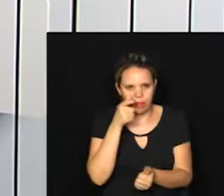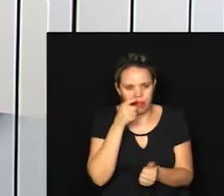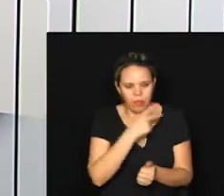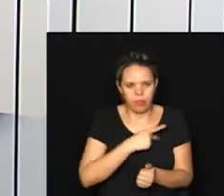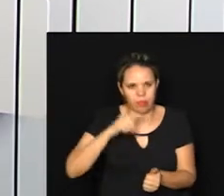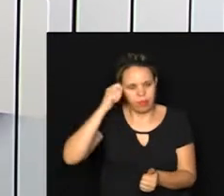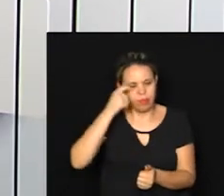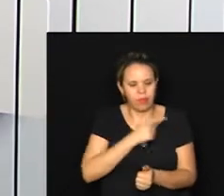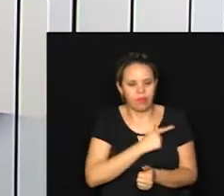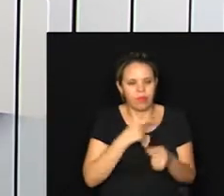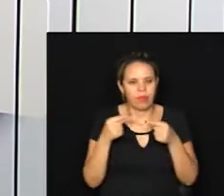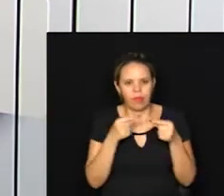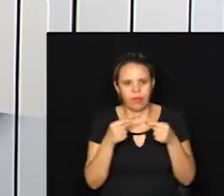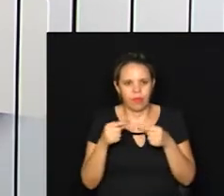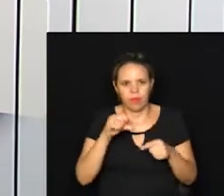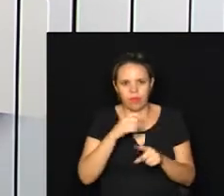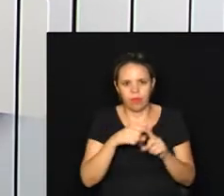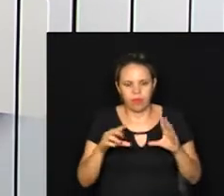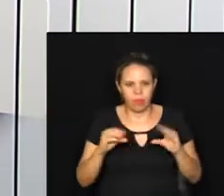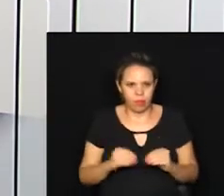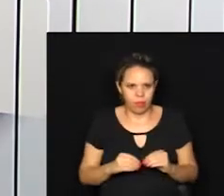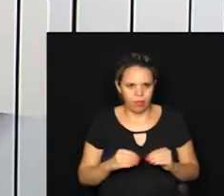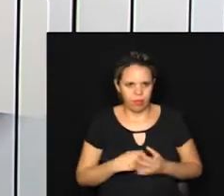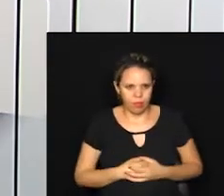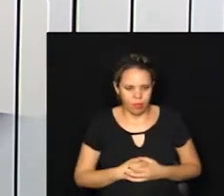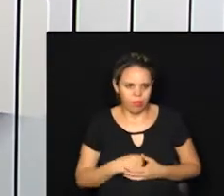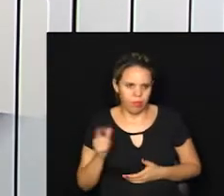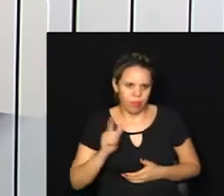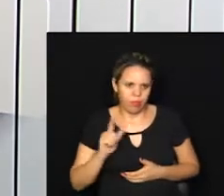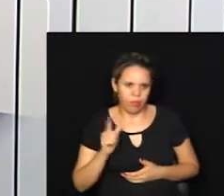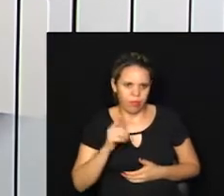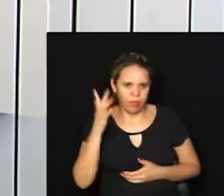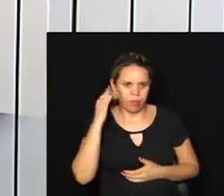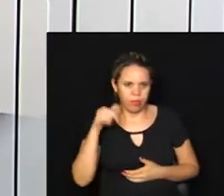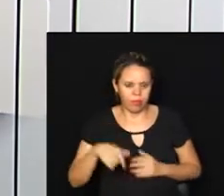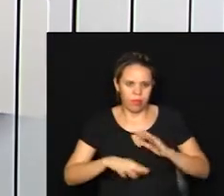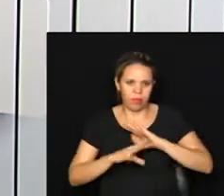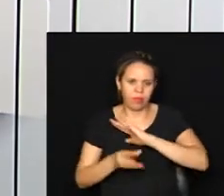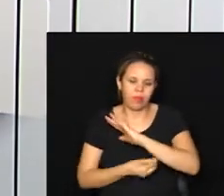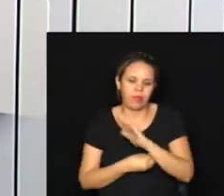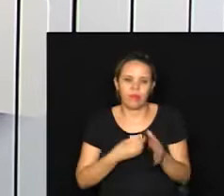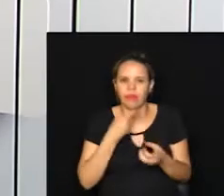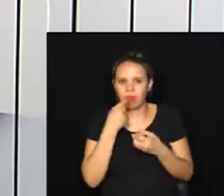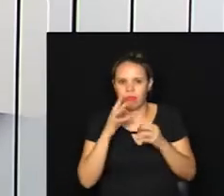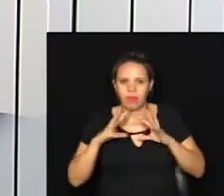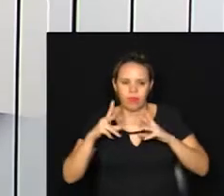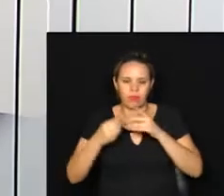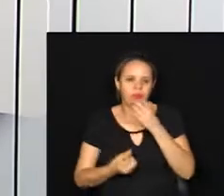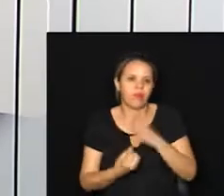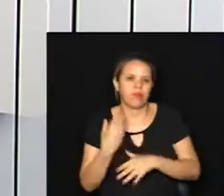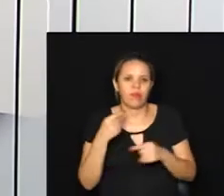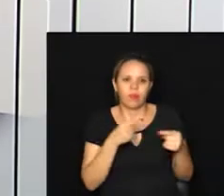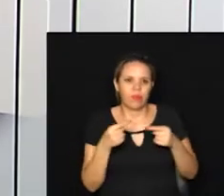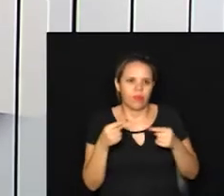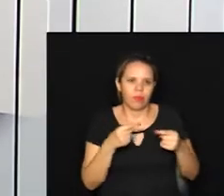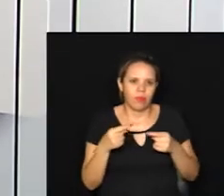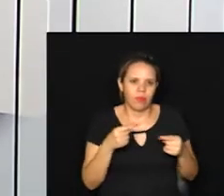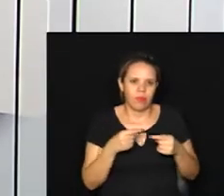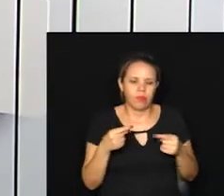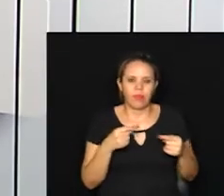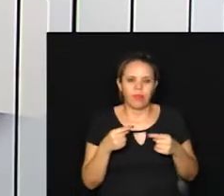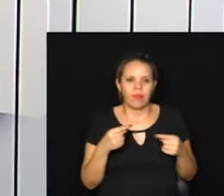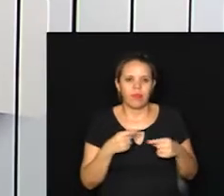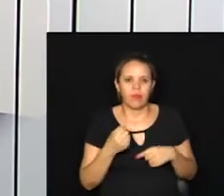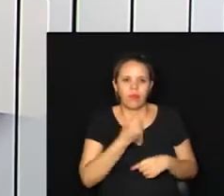Ponte Preta e Guarani a partir das 9h30 da noite. E claro que amanhã aqui no Câmara Total a gente conta a história dessa partida, o derby